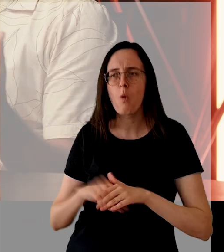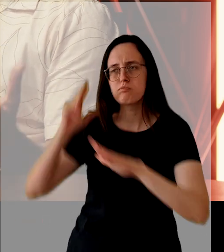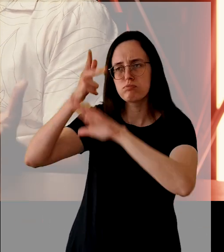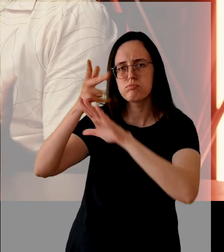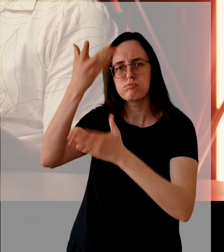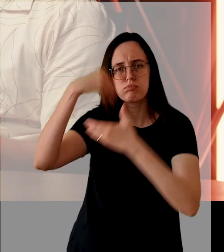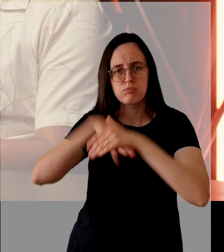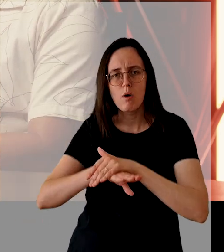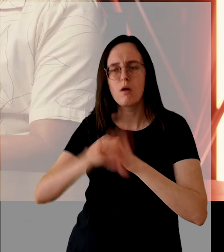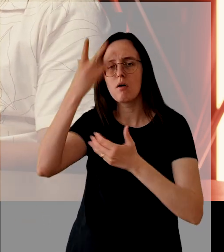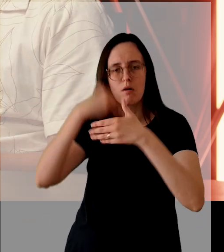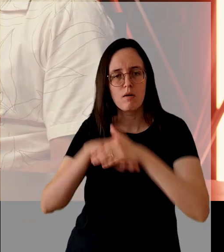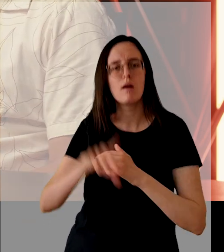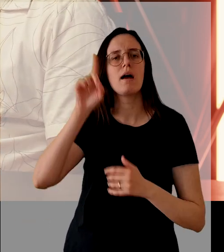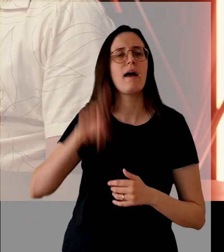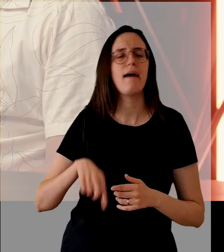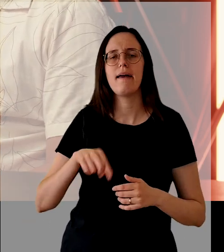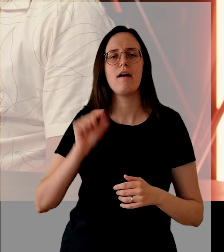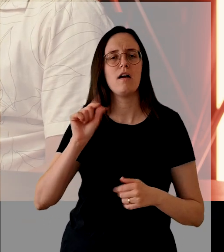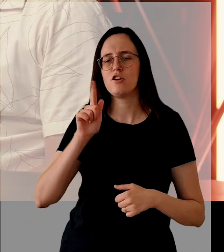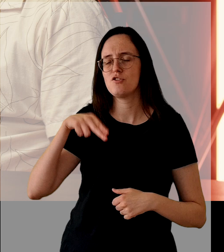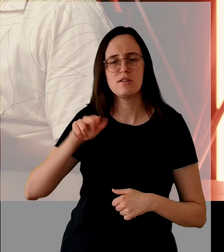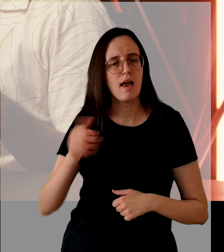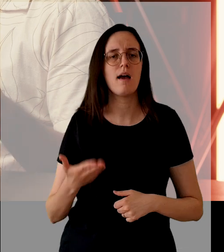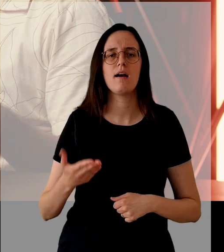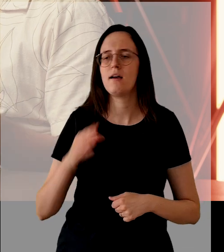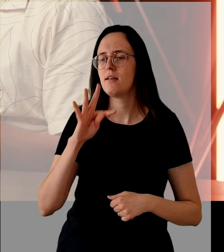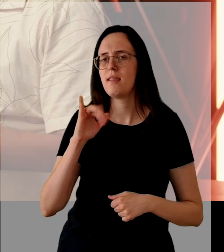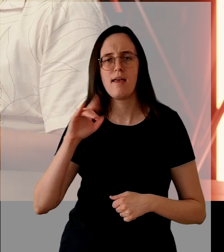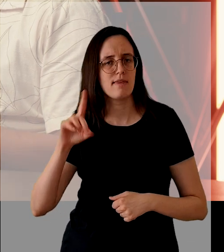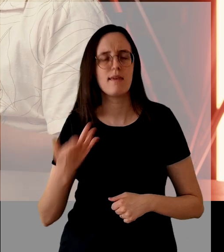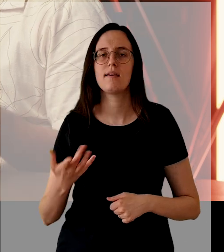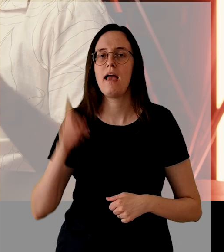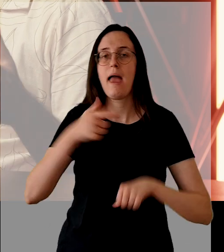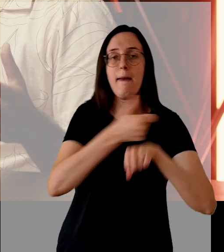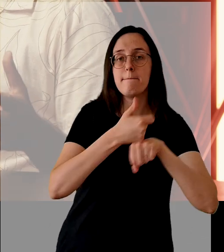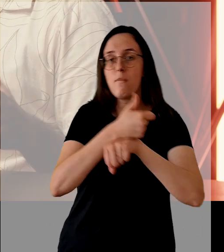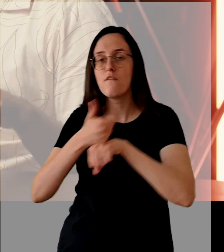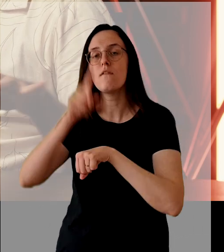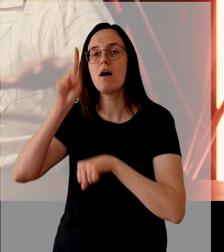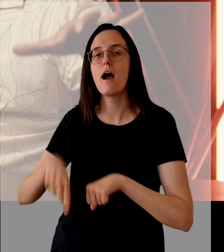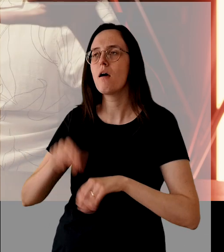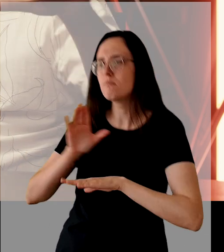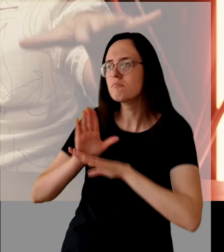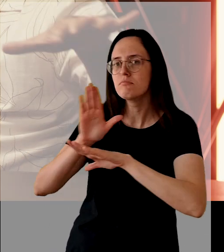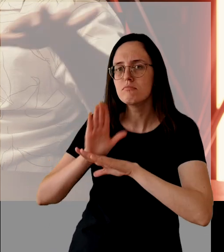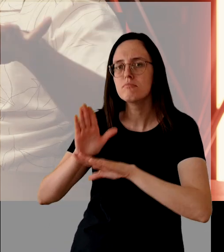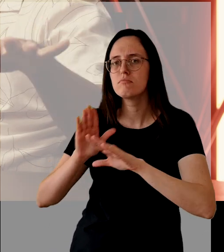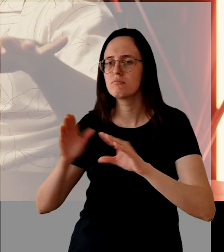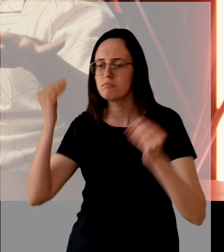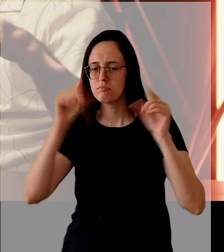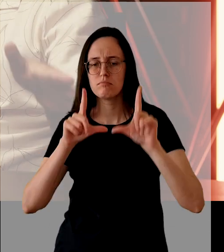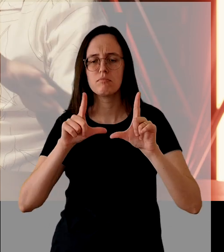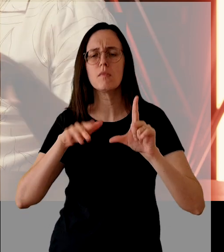o JT, o GMA. E o Video Assist o técnico de Video Assist, que é uma pessoa responsável por colocar a